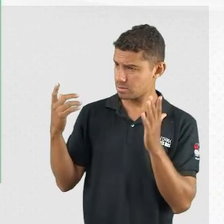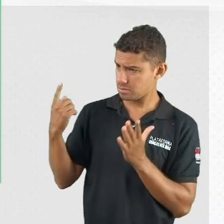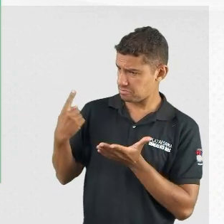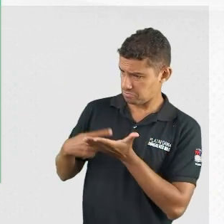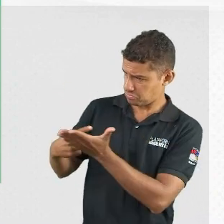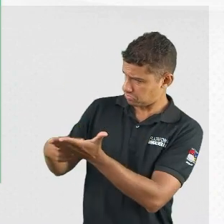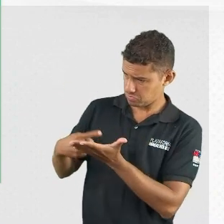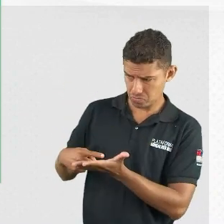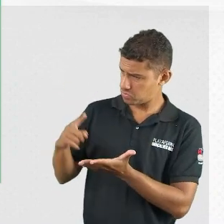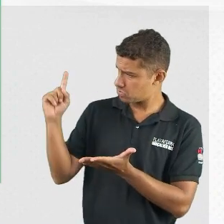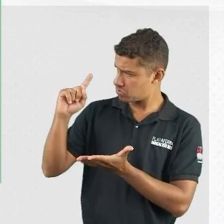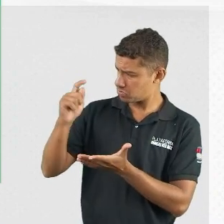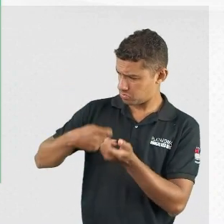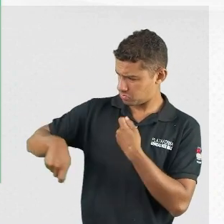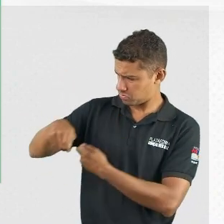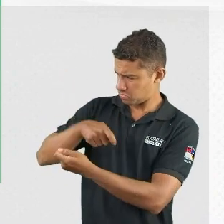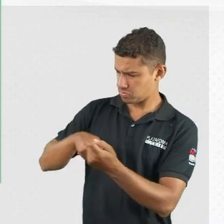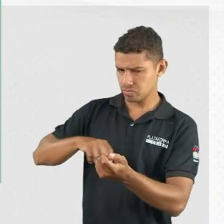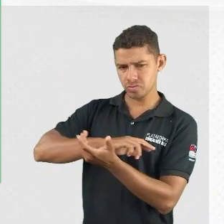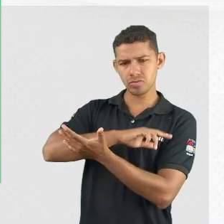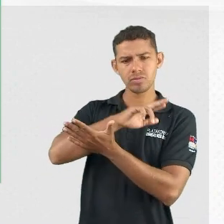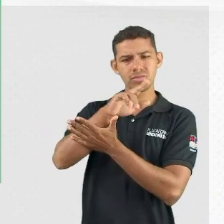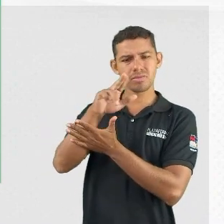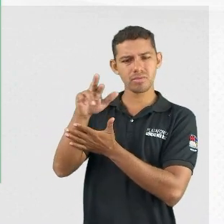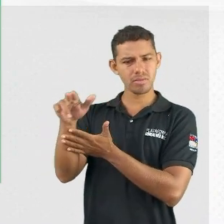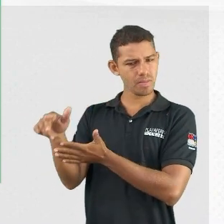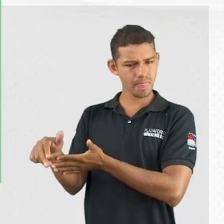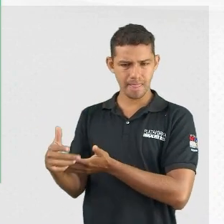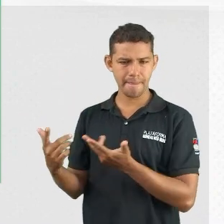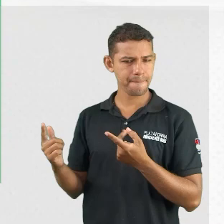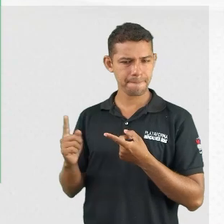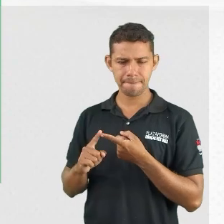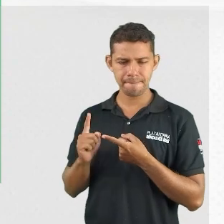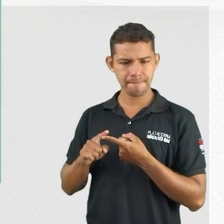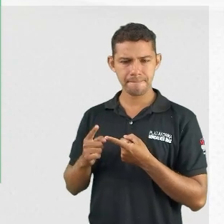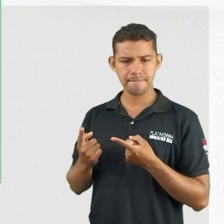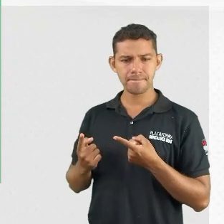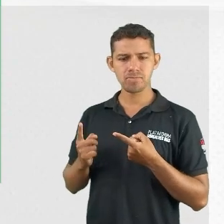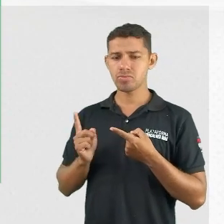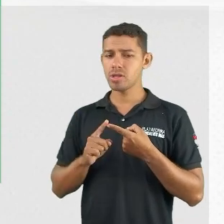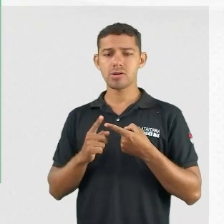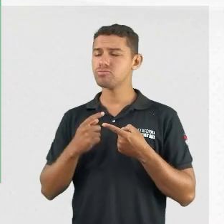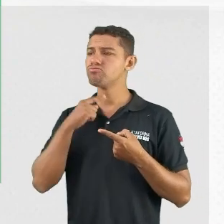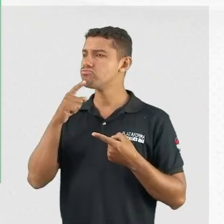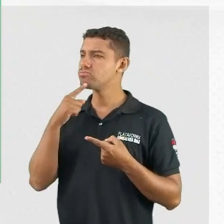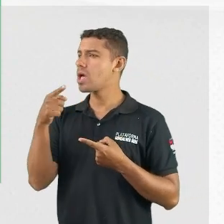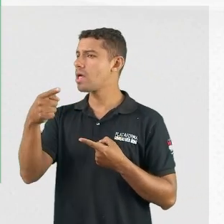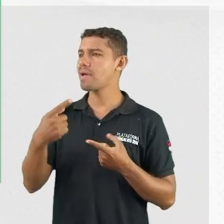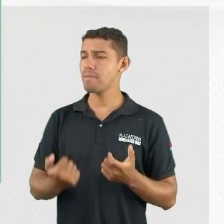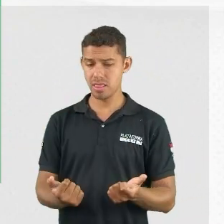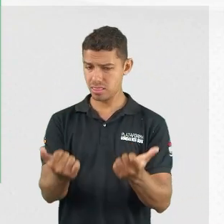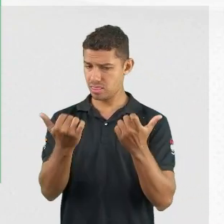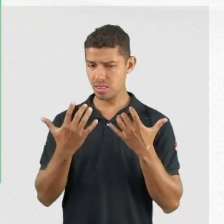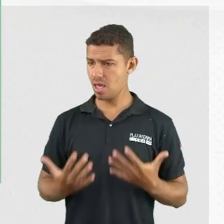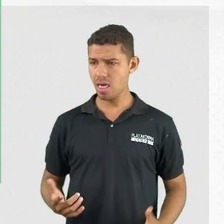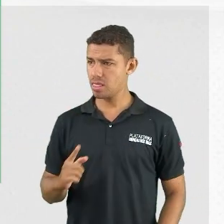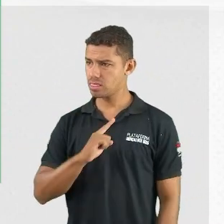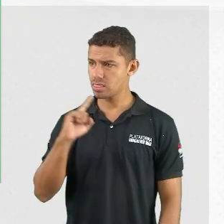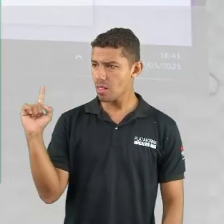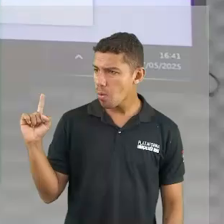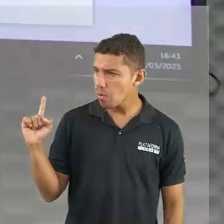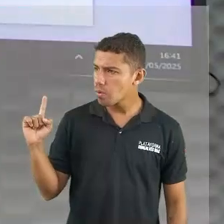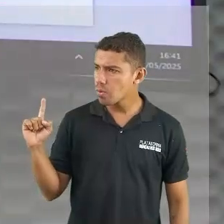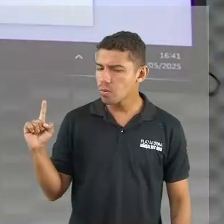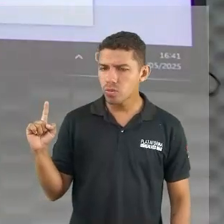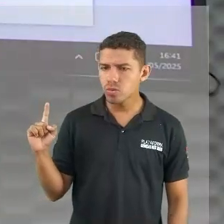inegociável de uma série de coisas, né? Primeiro, que ela não tem que servir a nós, né? Segundo essa